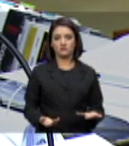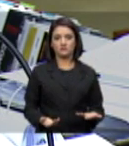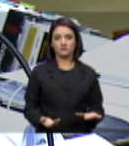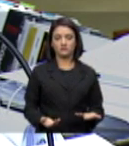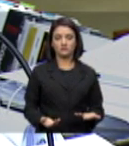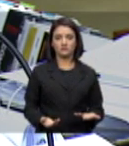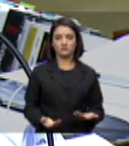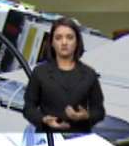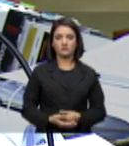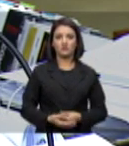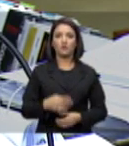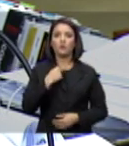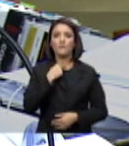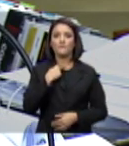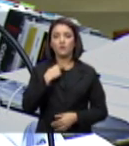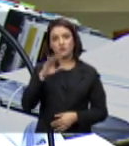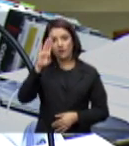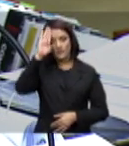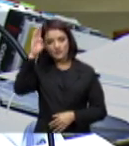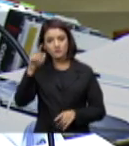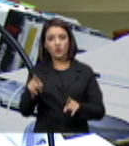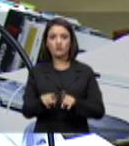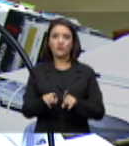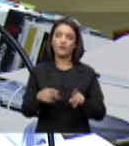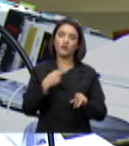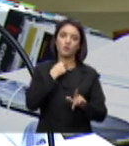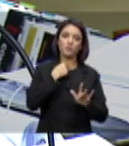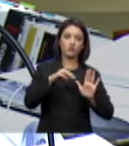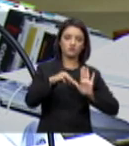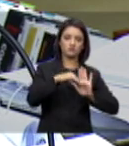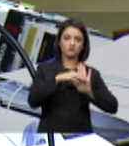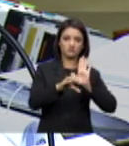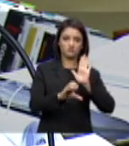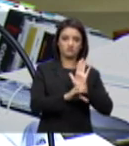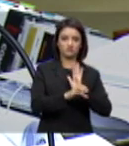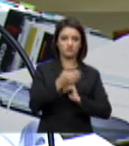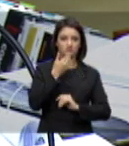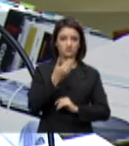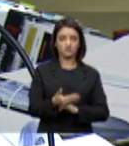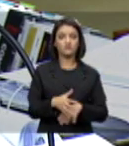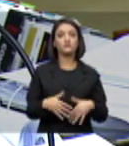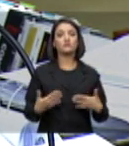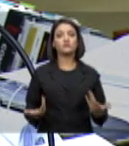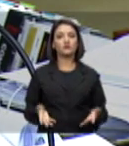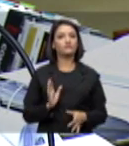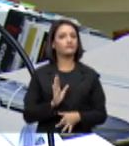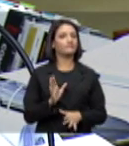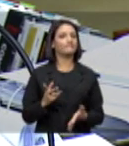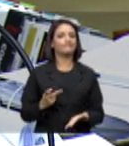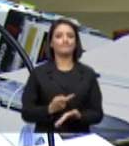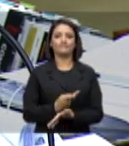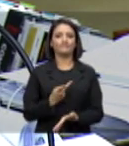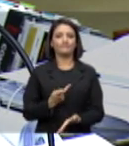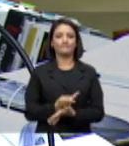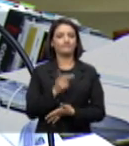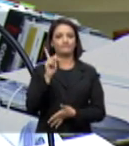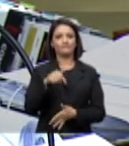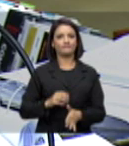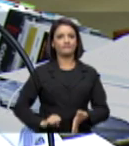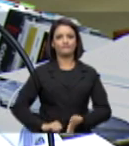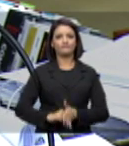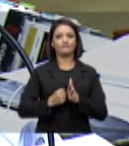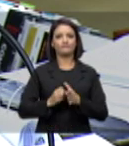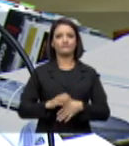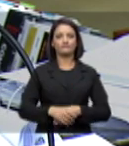pode pleitear principal não pode pleitear também a cautelar não aqui já de cada nesse